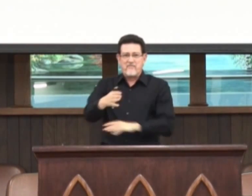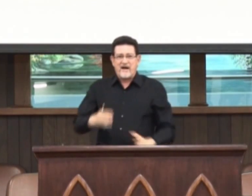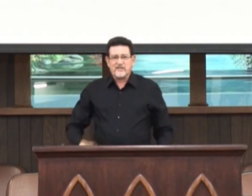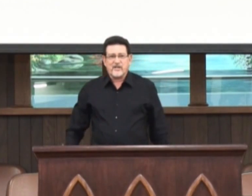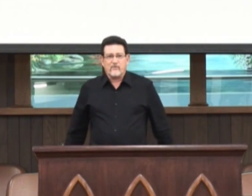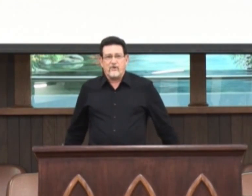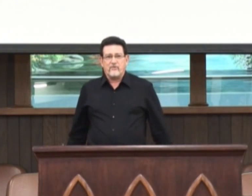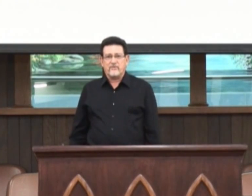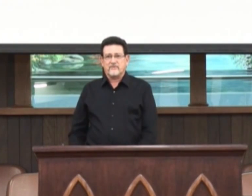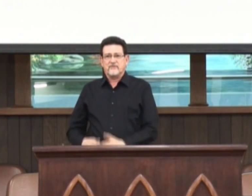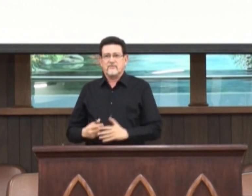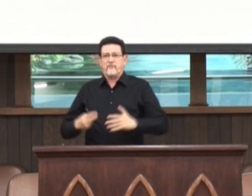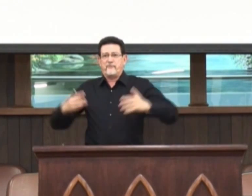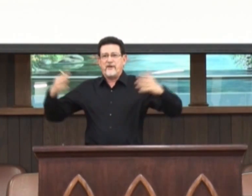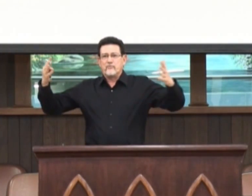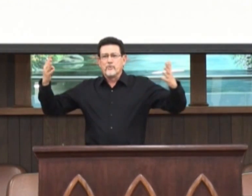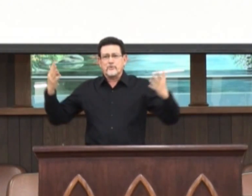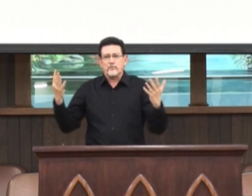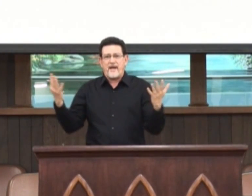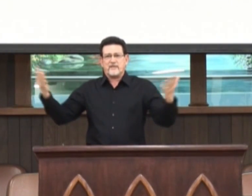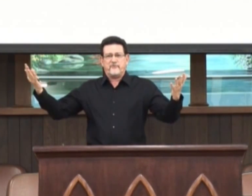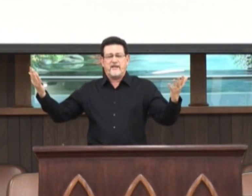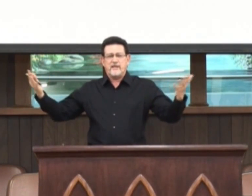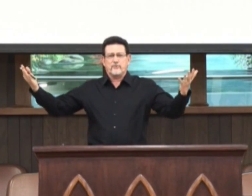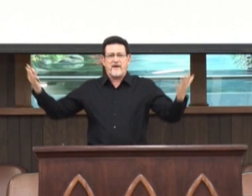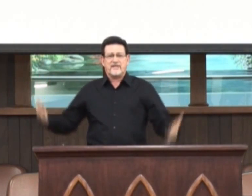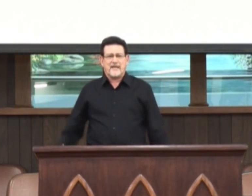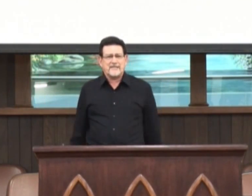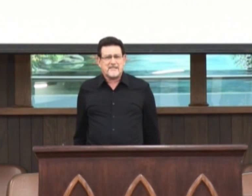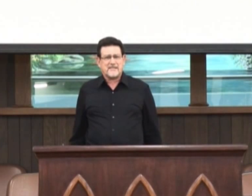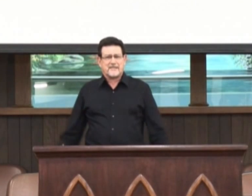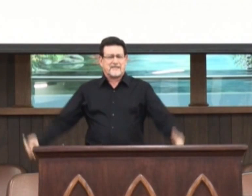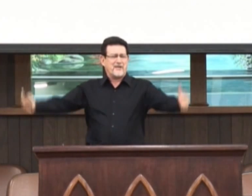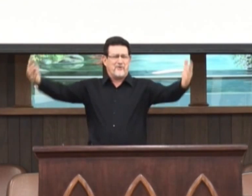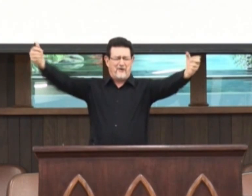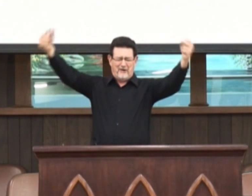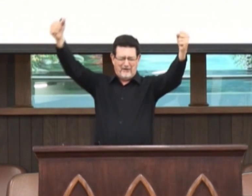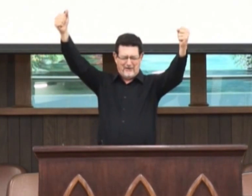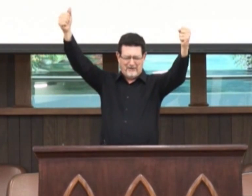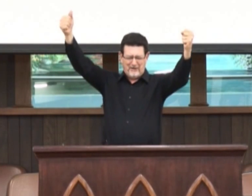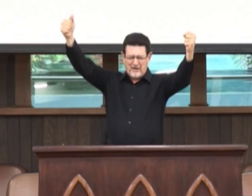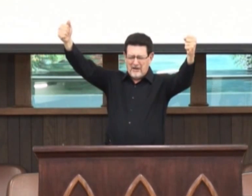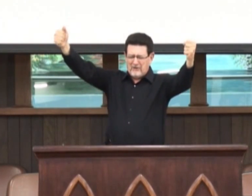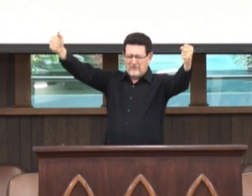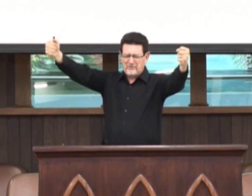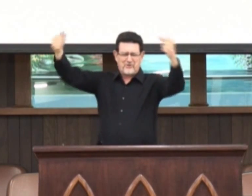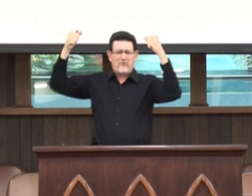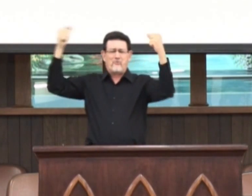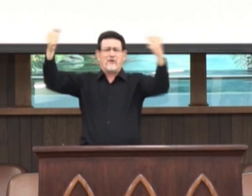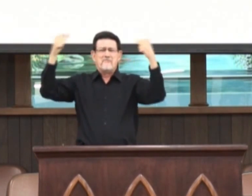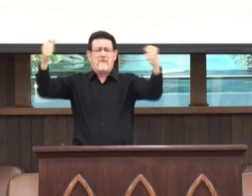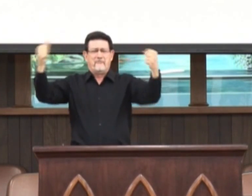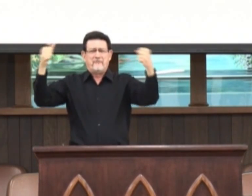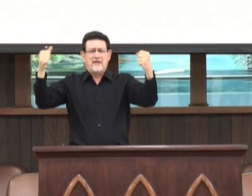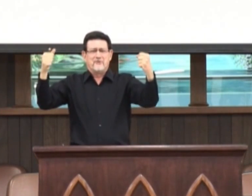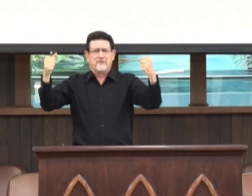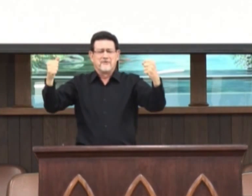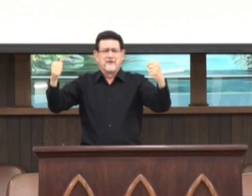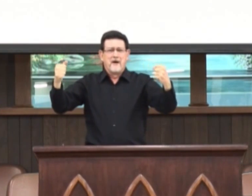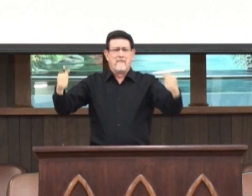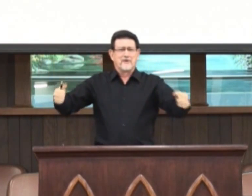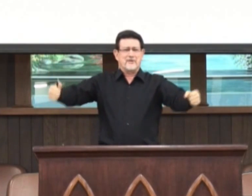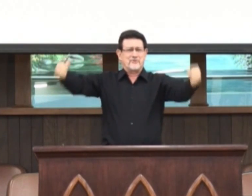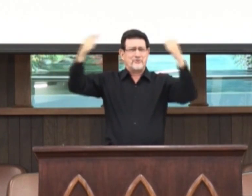Aquela irmã chegou, o filho muito doente, o filhinho doente, ela disse, Senhor, o Senhor cura meu